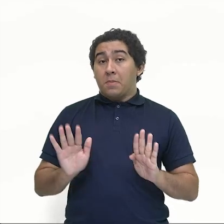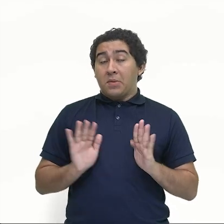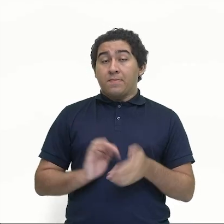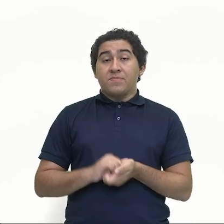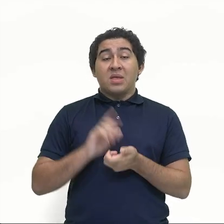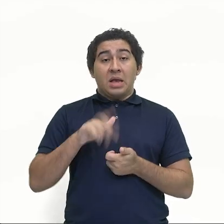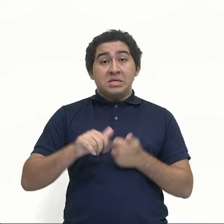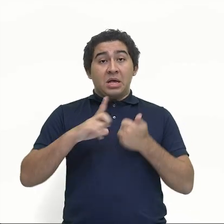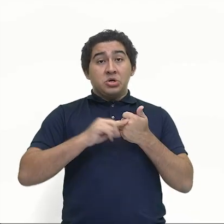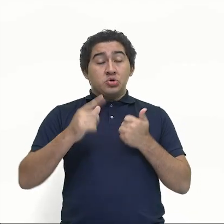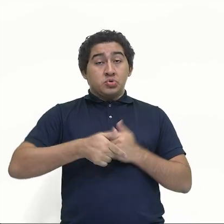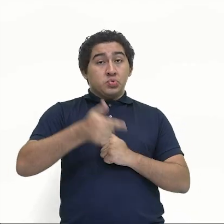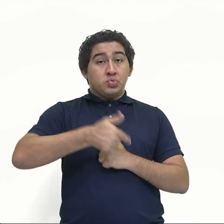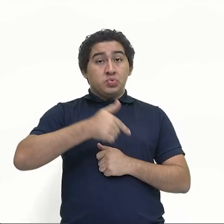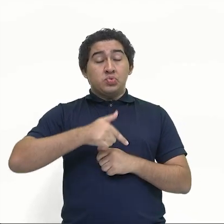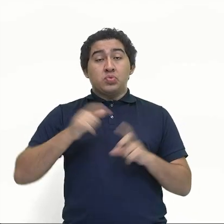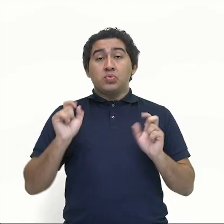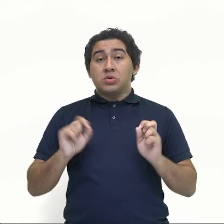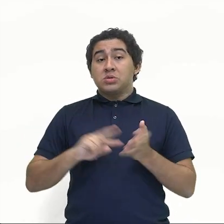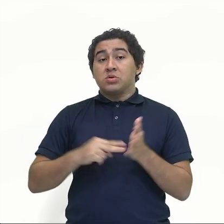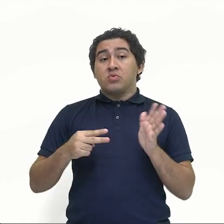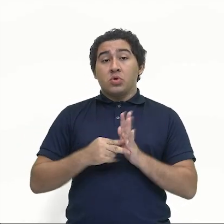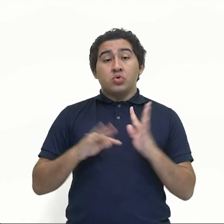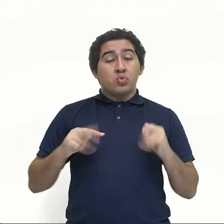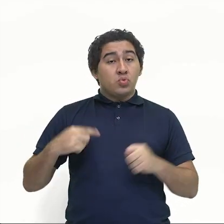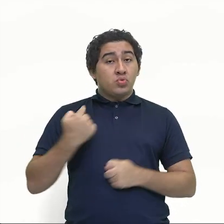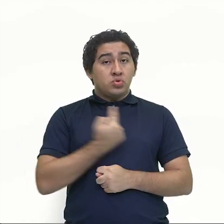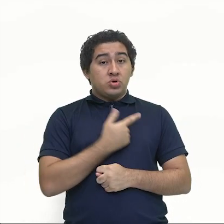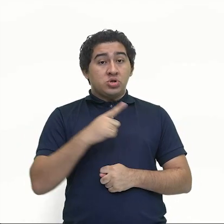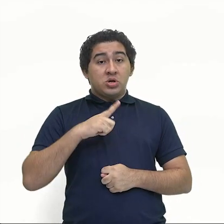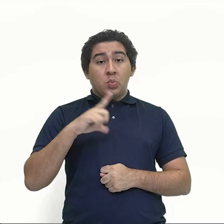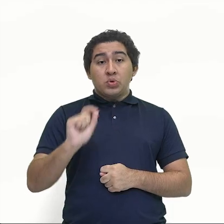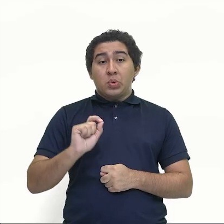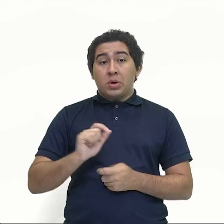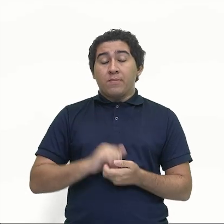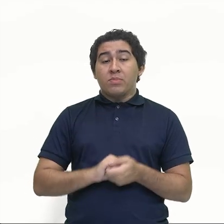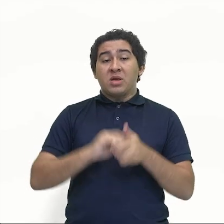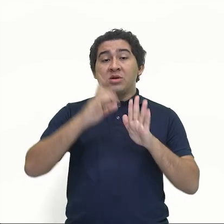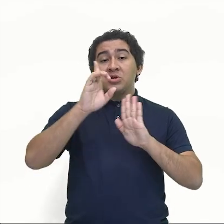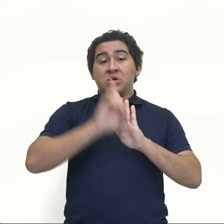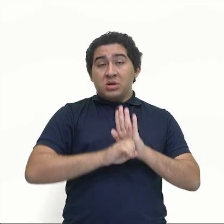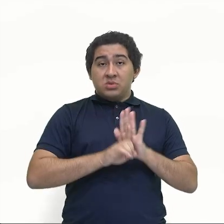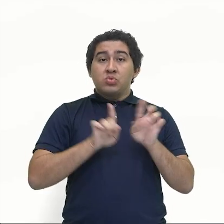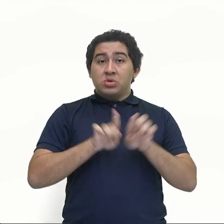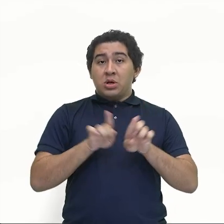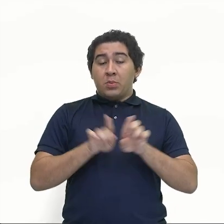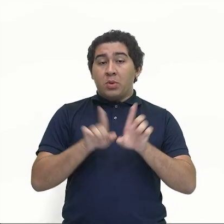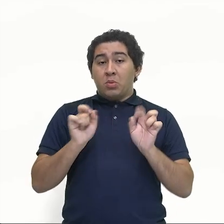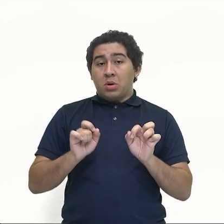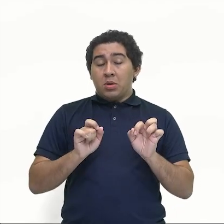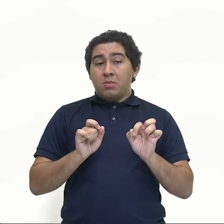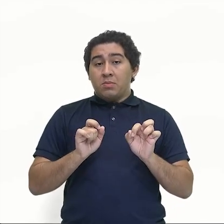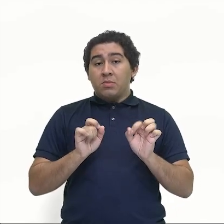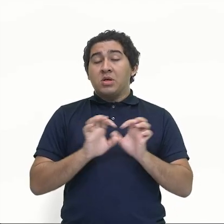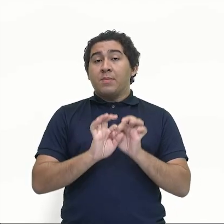artigo 2, ele fala que nós todos temos direitos e nós